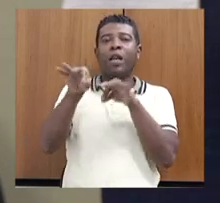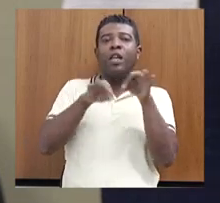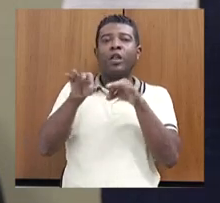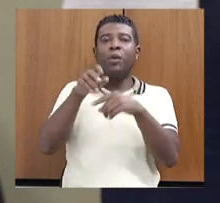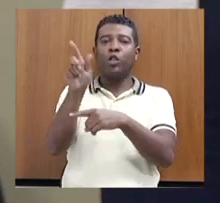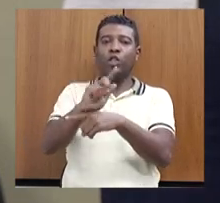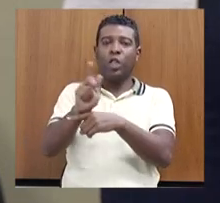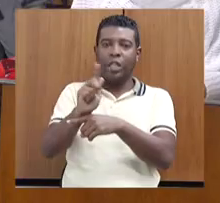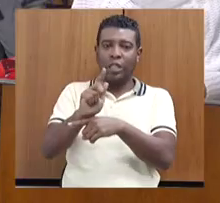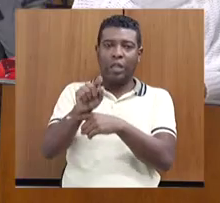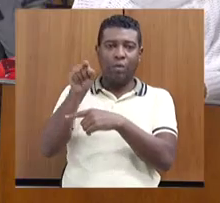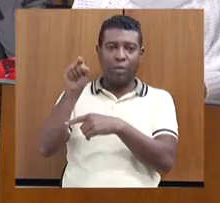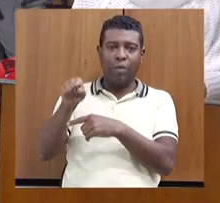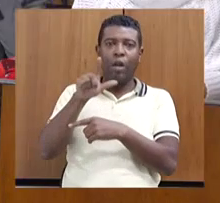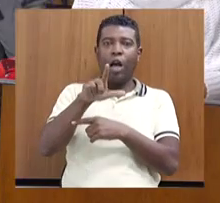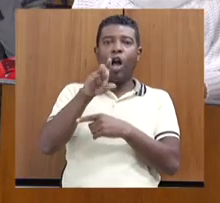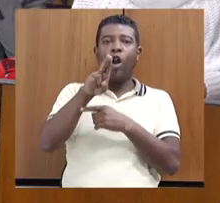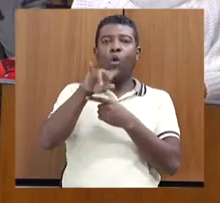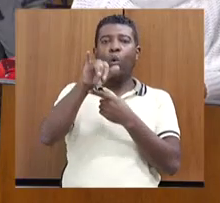Jean.